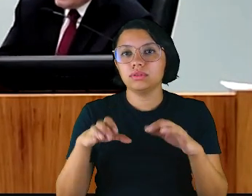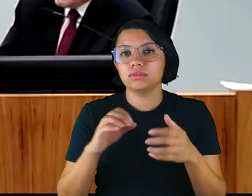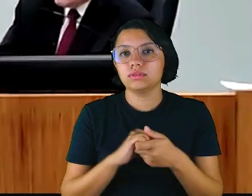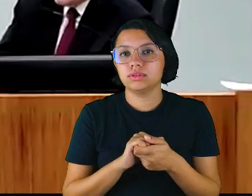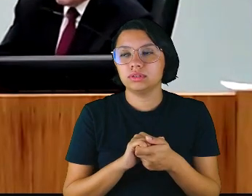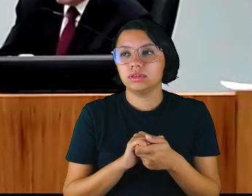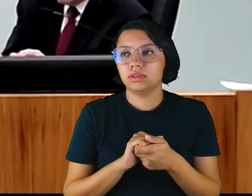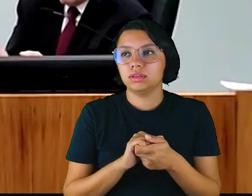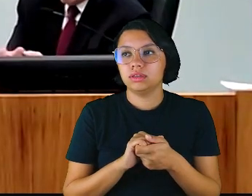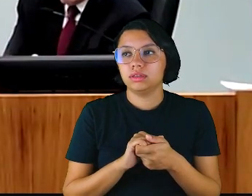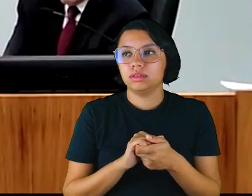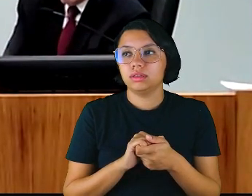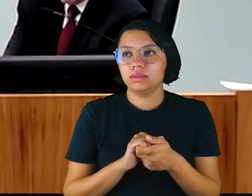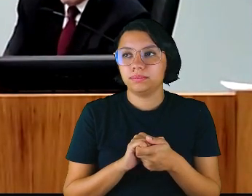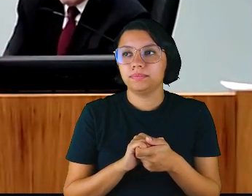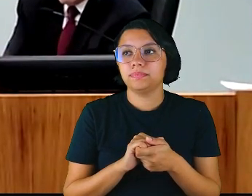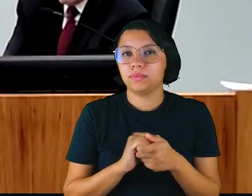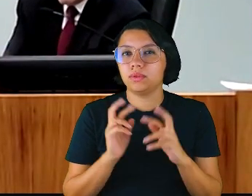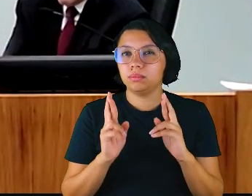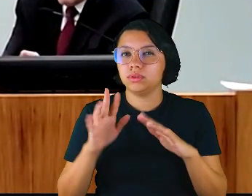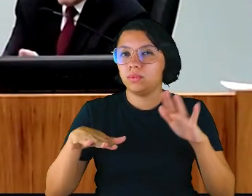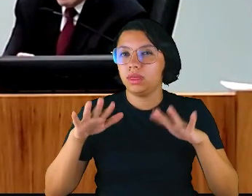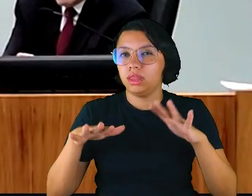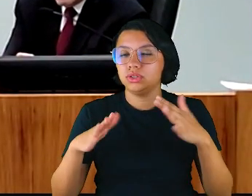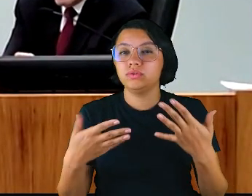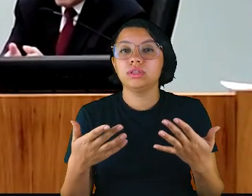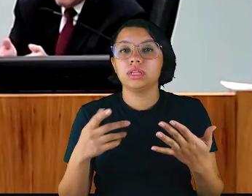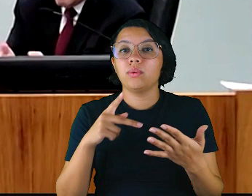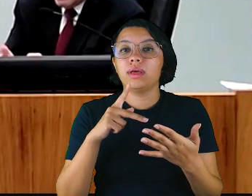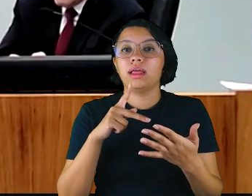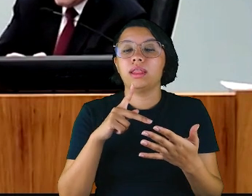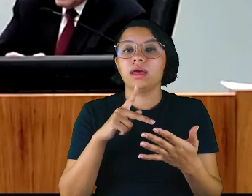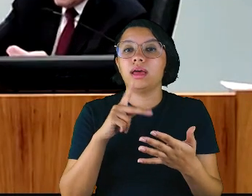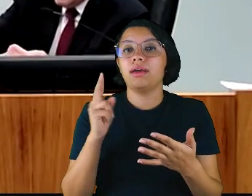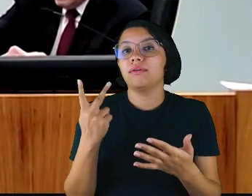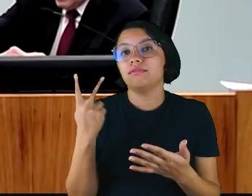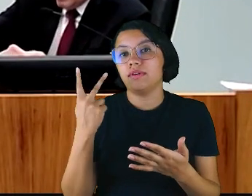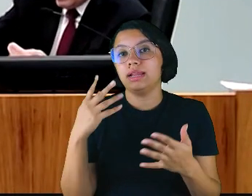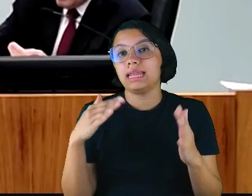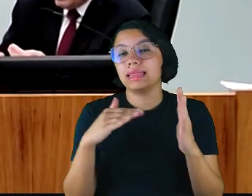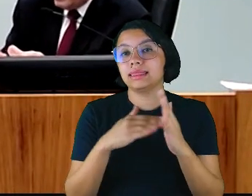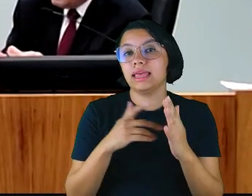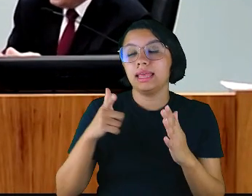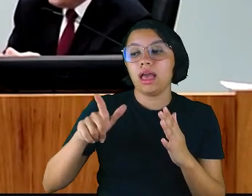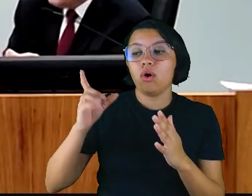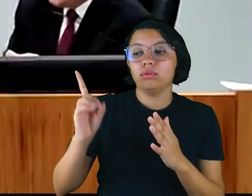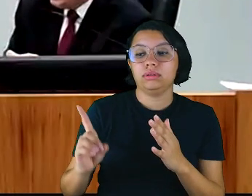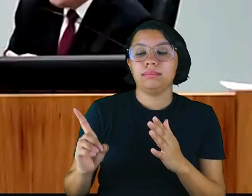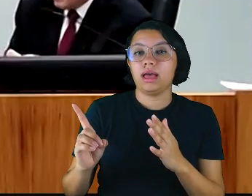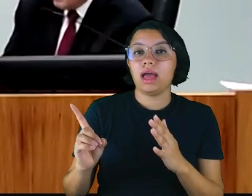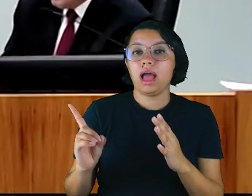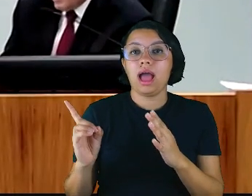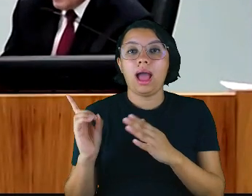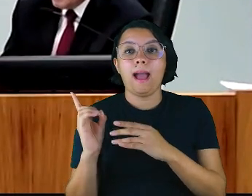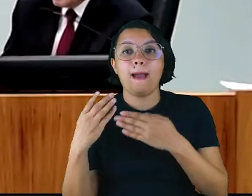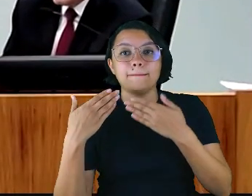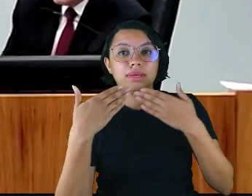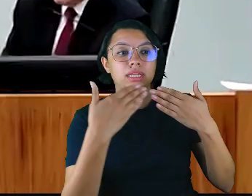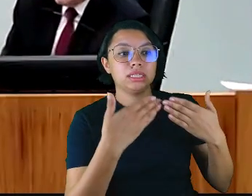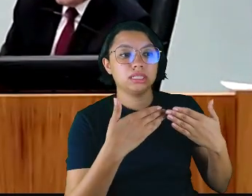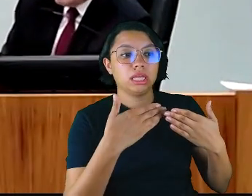realmente, assim, bom, é uma pressão relativa. Uma pressão relativa, então, ela é válida até que a outra parte venha e apresente prova